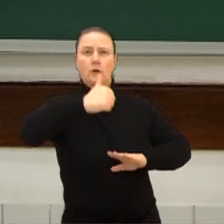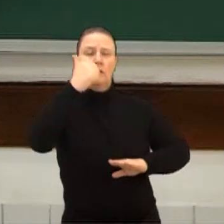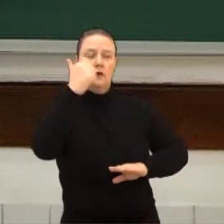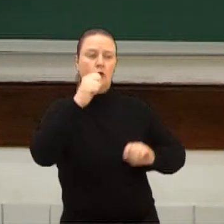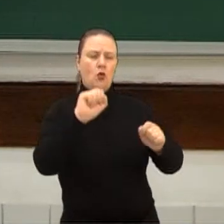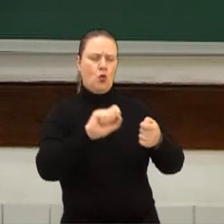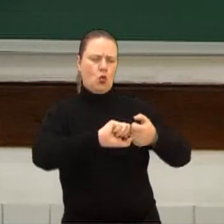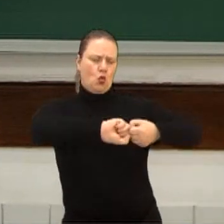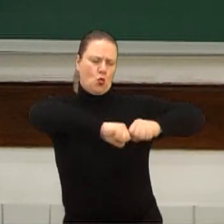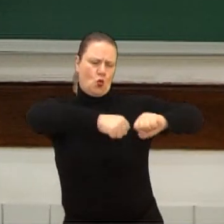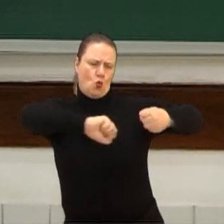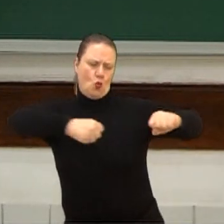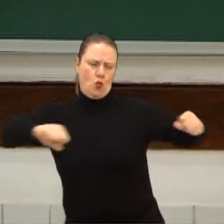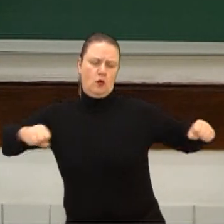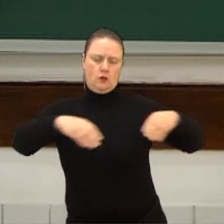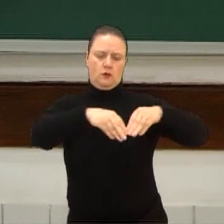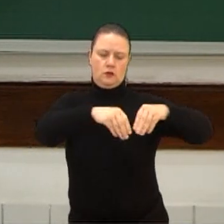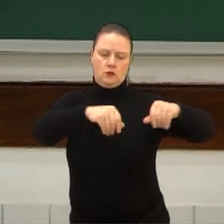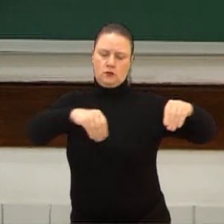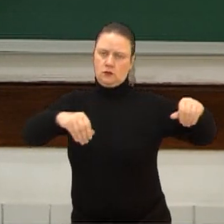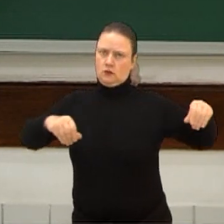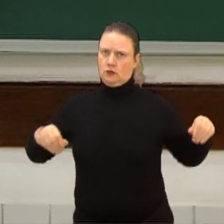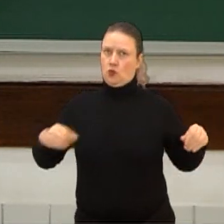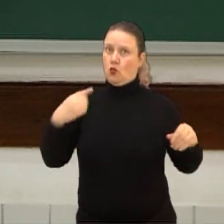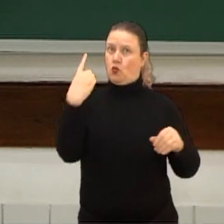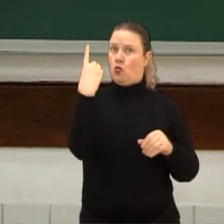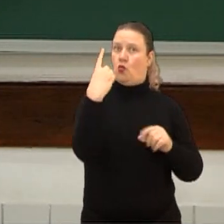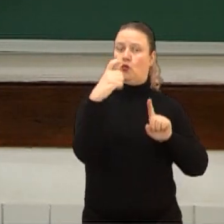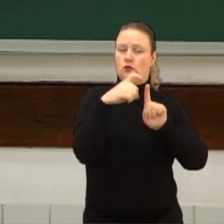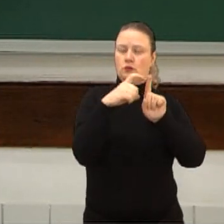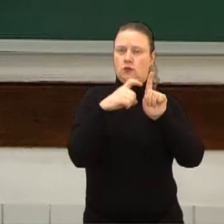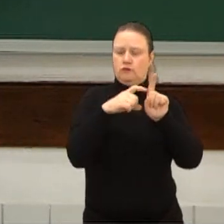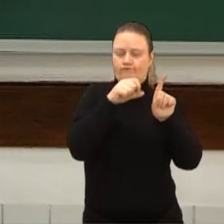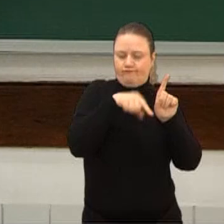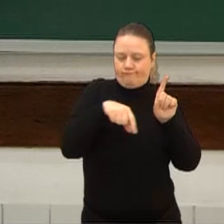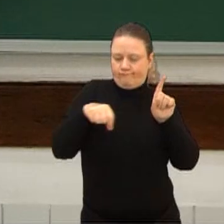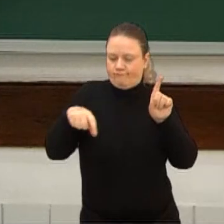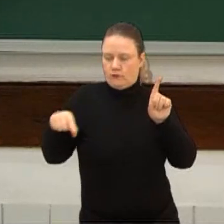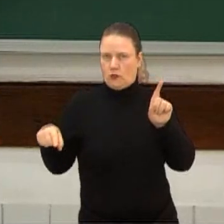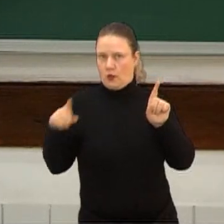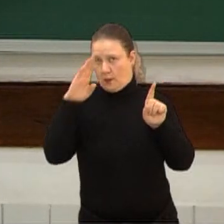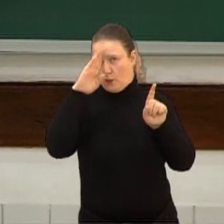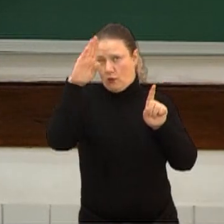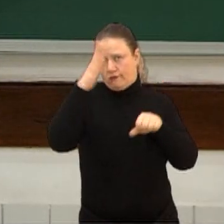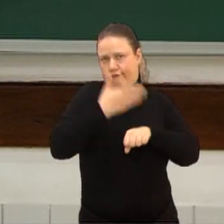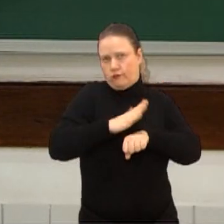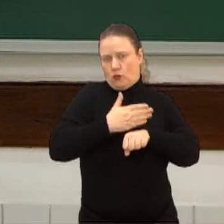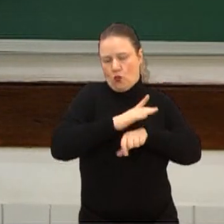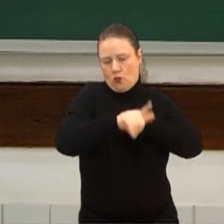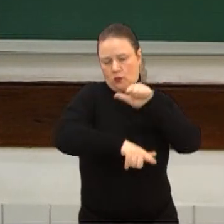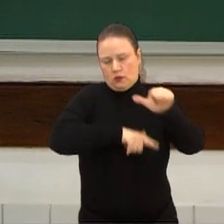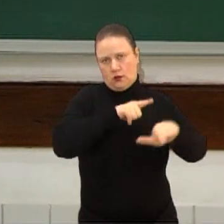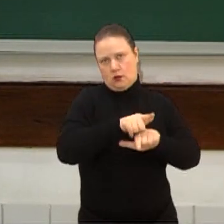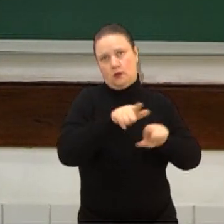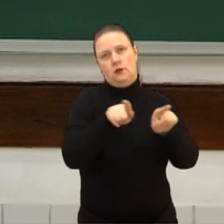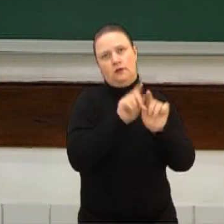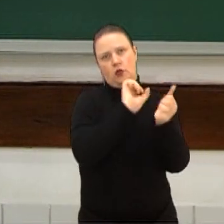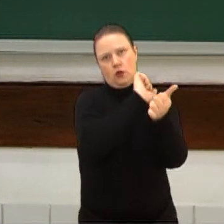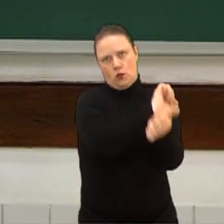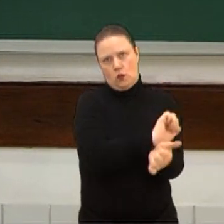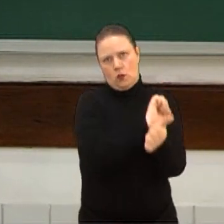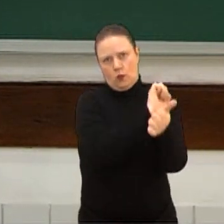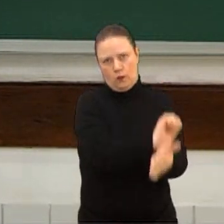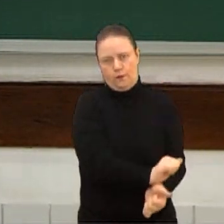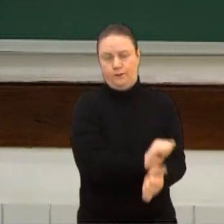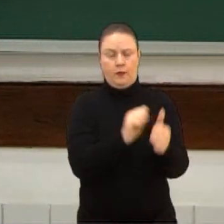propriedade, principalmente do plantation, com um tipo de cultura como a sua principal atividade e trabalho escravo. Então,